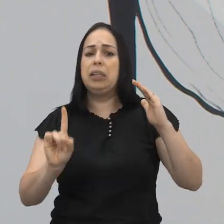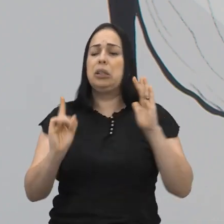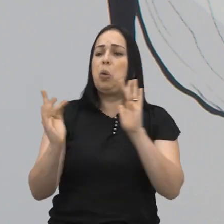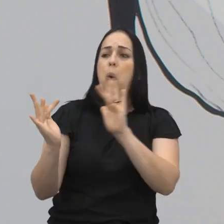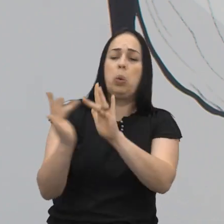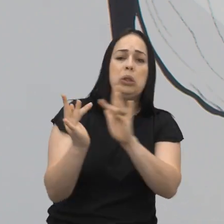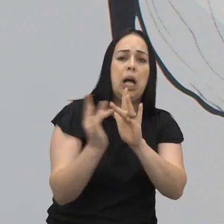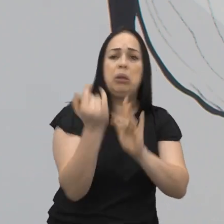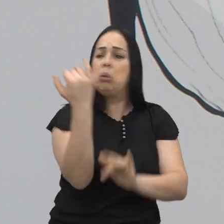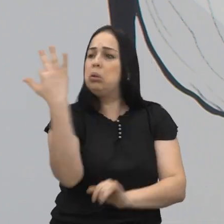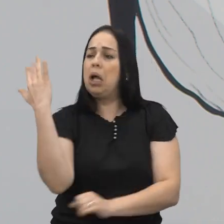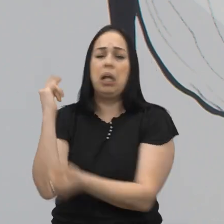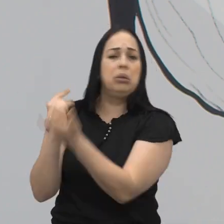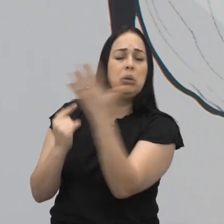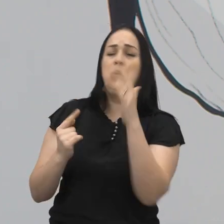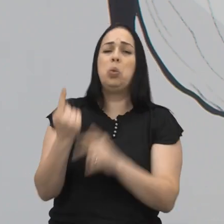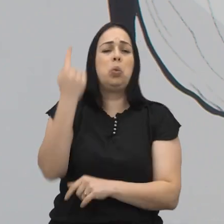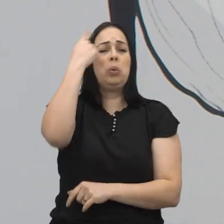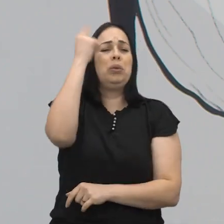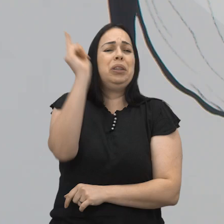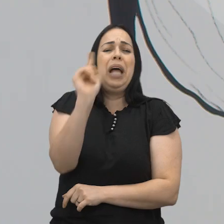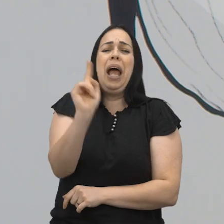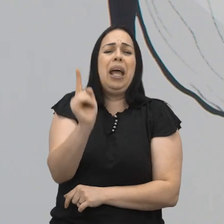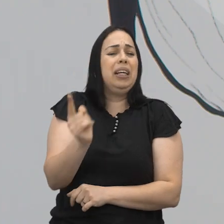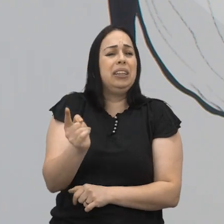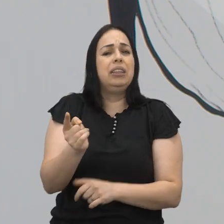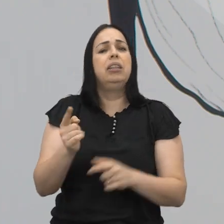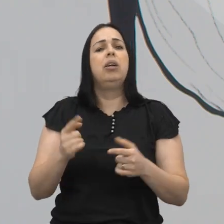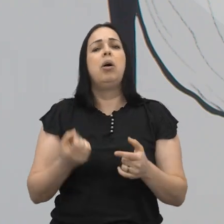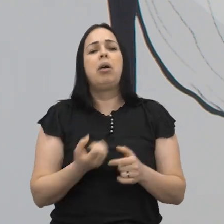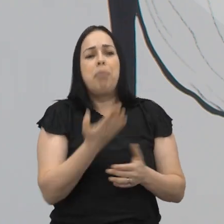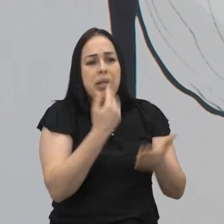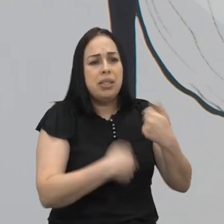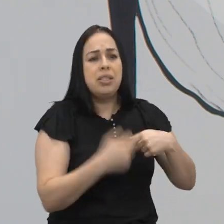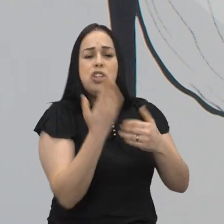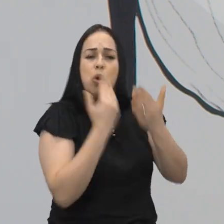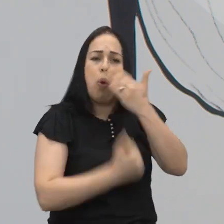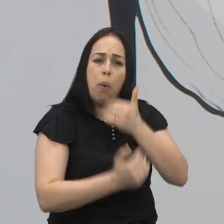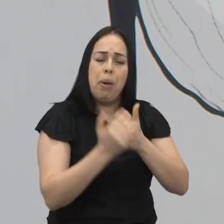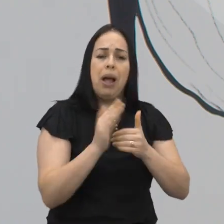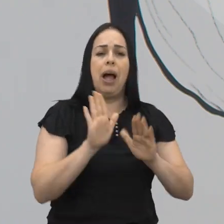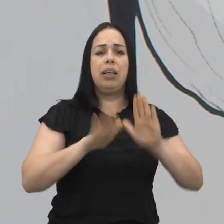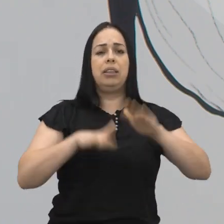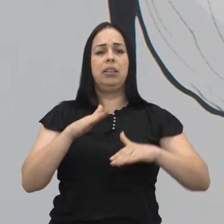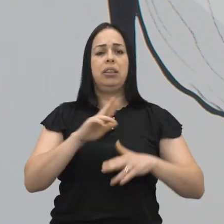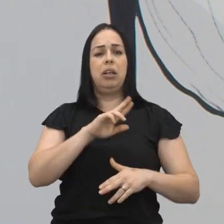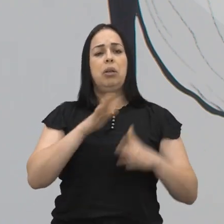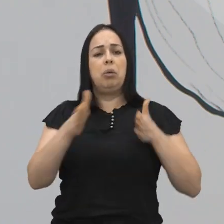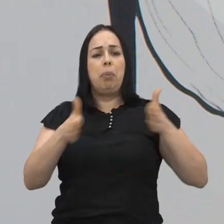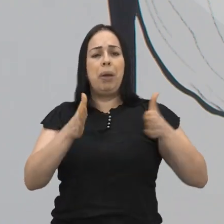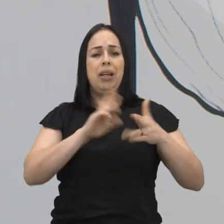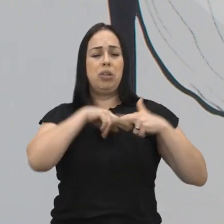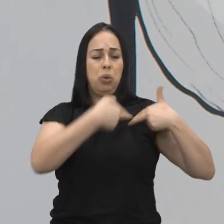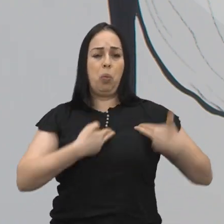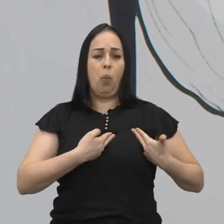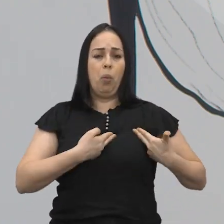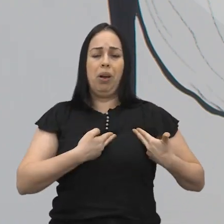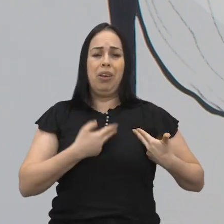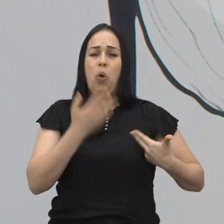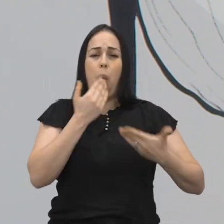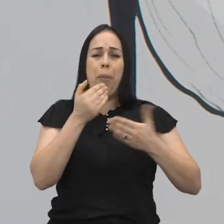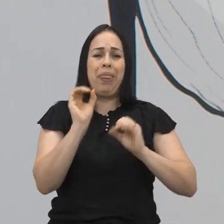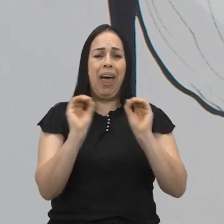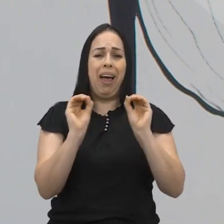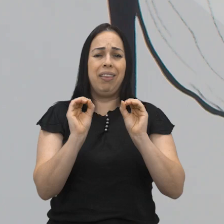precisa sair de casa você precisa ter contato com a natureza você precisa se alimentar né quantas pessoas vivenciam um luto